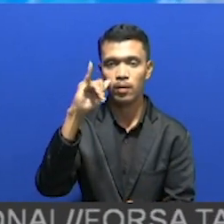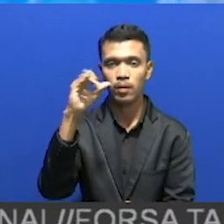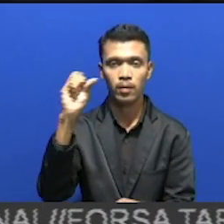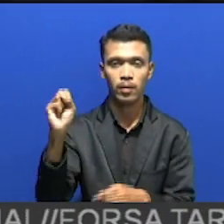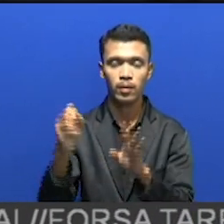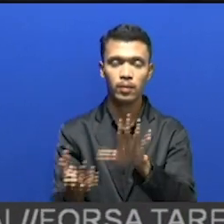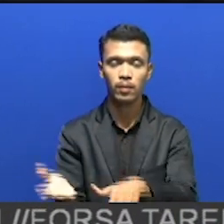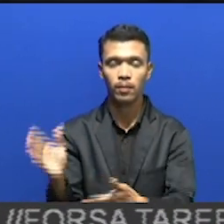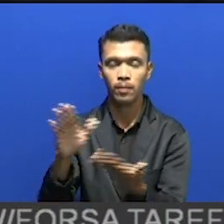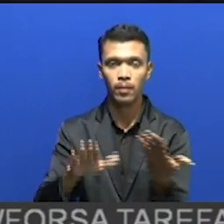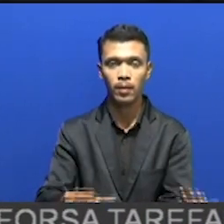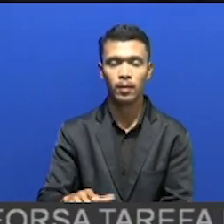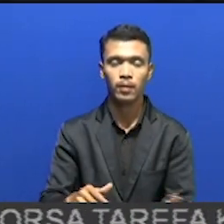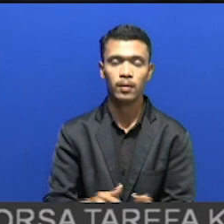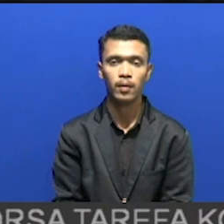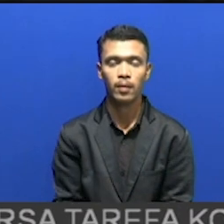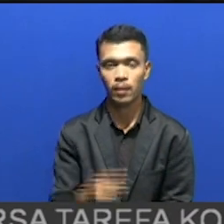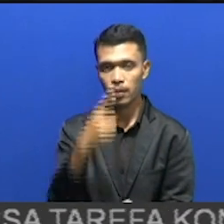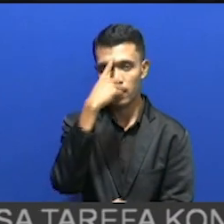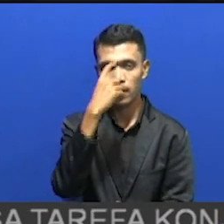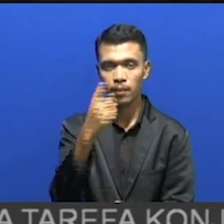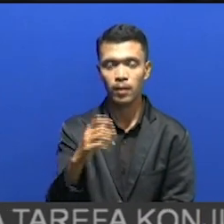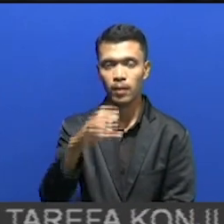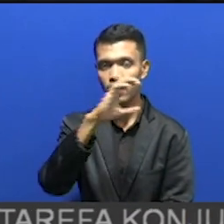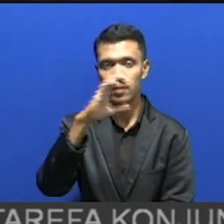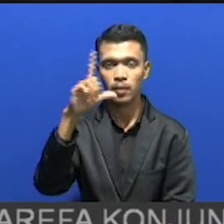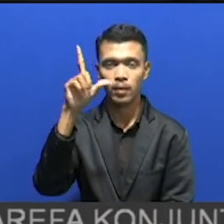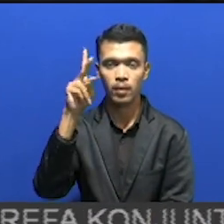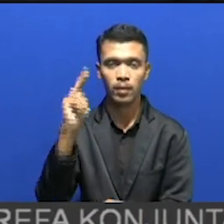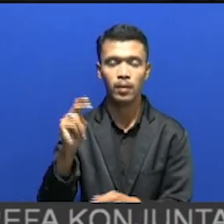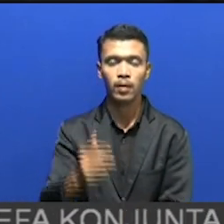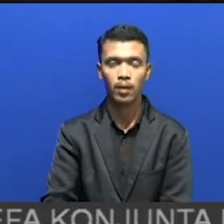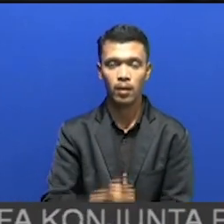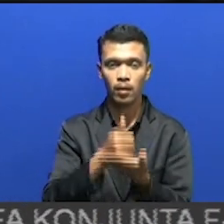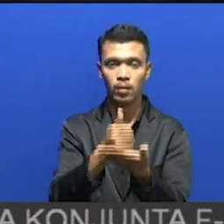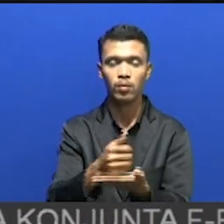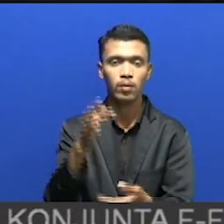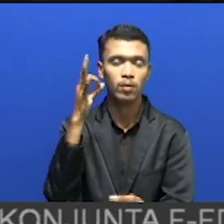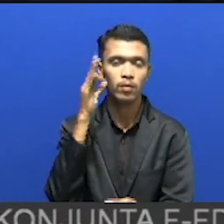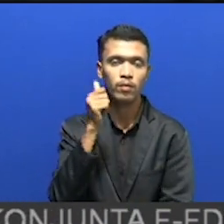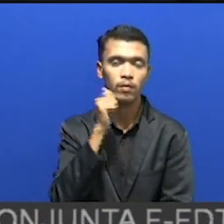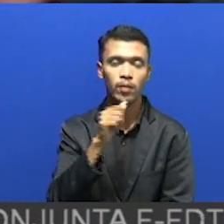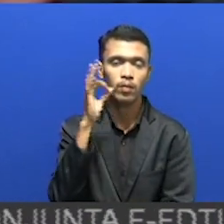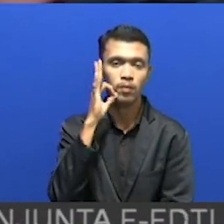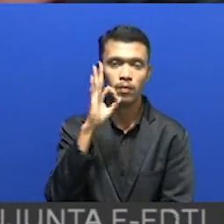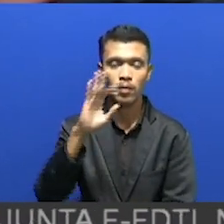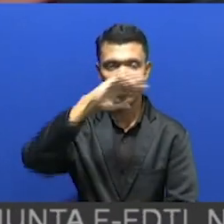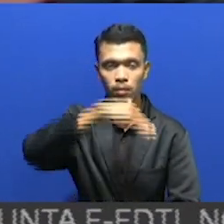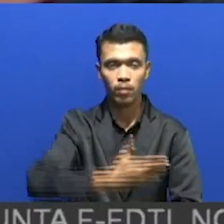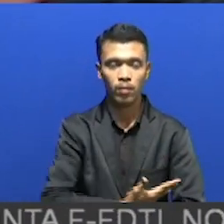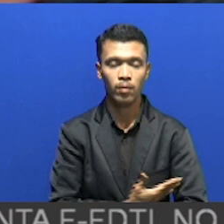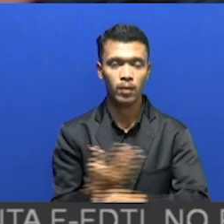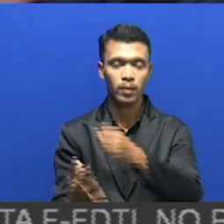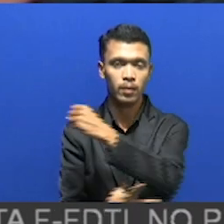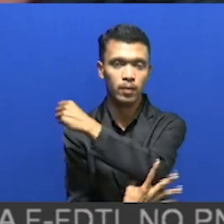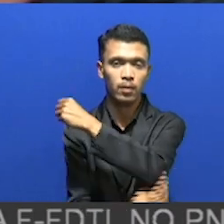Hakoto Ona Peregrinação e Mundo, Tamané, Ceceleni, se esforço, rode apoio, falo com o Anquiaxira, rode processo,